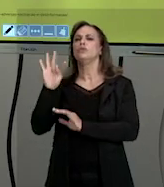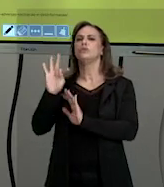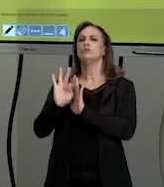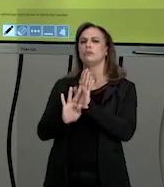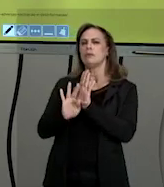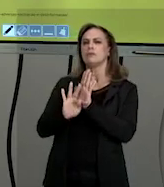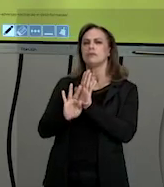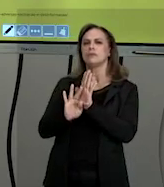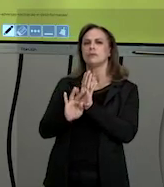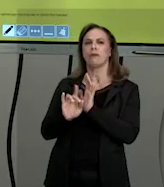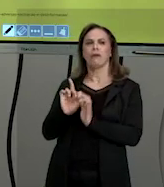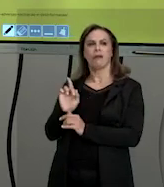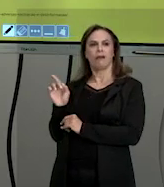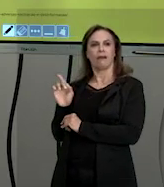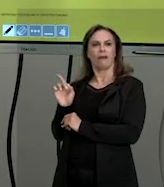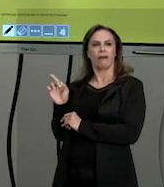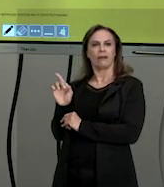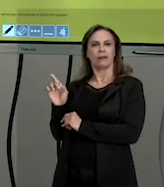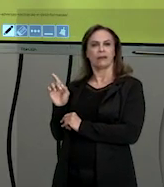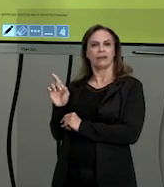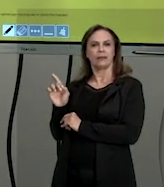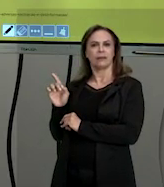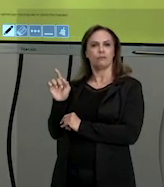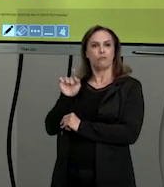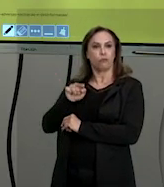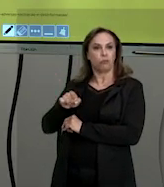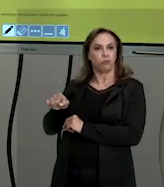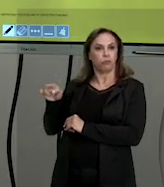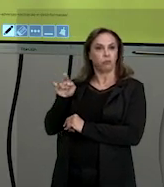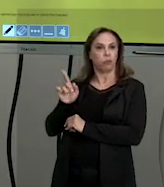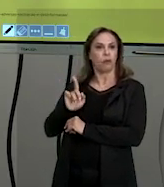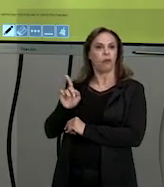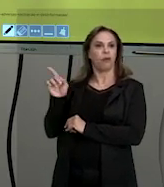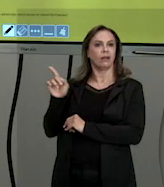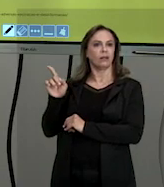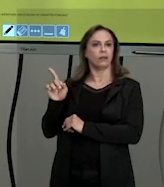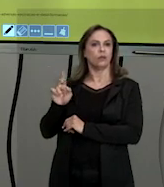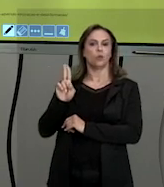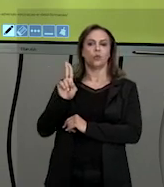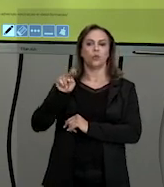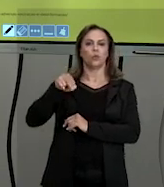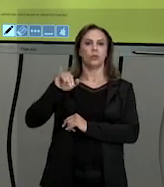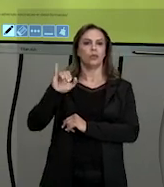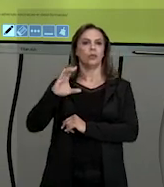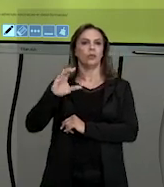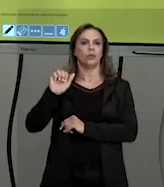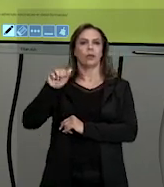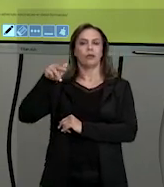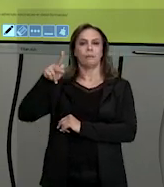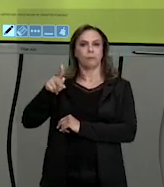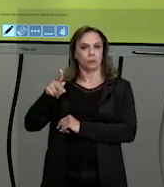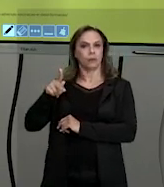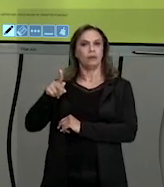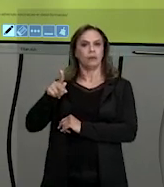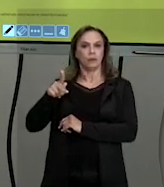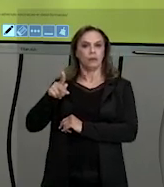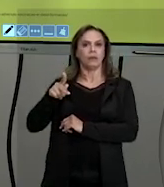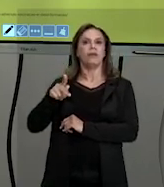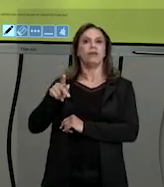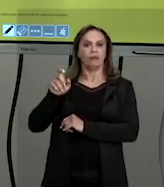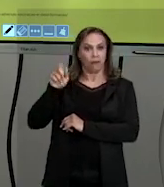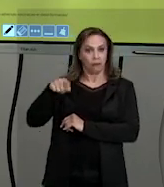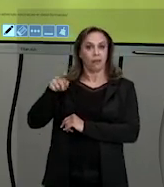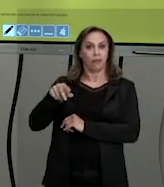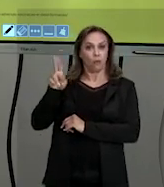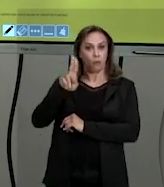circular para você enxergar. Tá vendo aqui? Unicamp. Unicamp é a Universidade de Campinas. Se é um